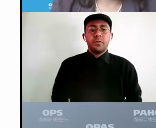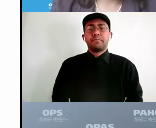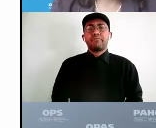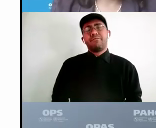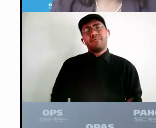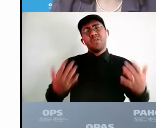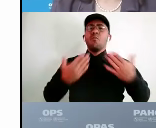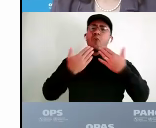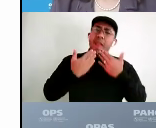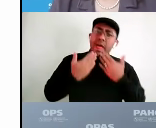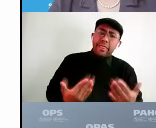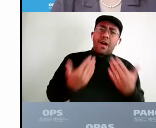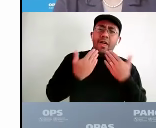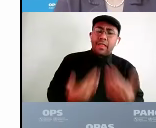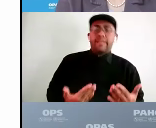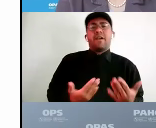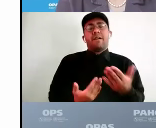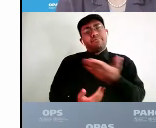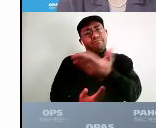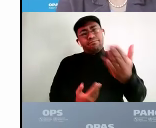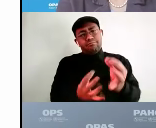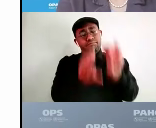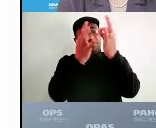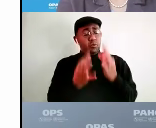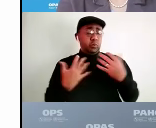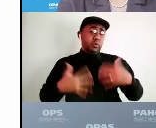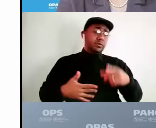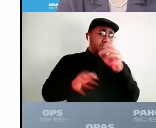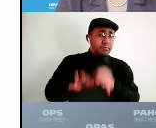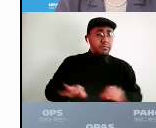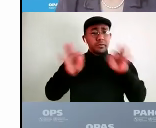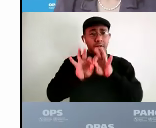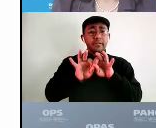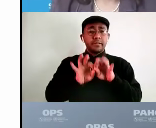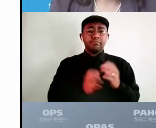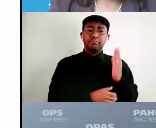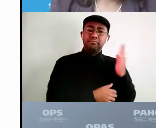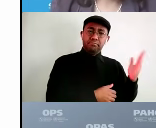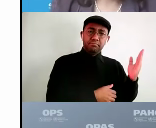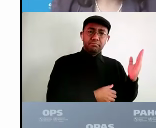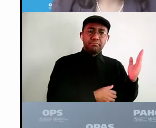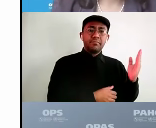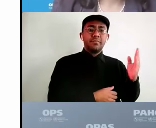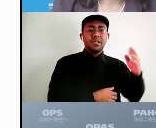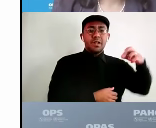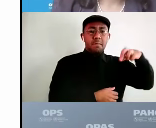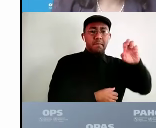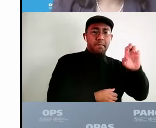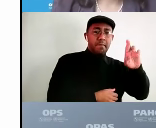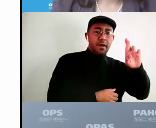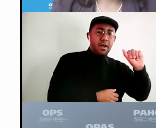Obrigado, Alex. Uma pergunta muito interessante. A doutora Peralta falou sobre o